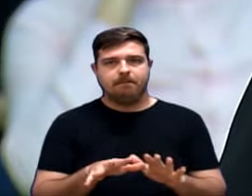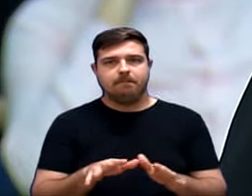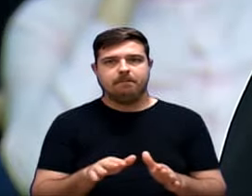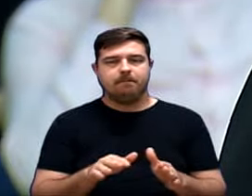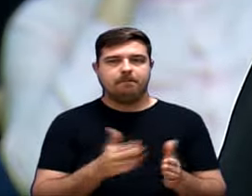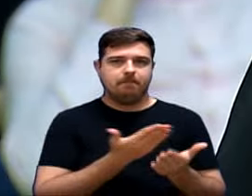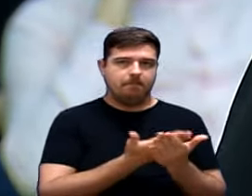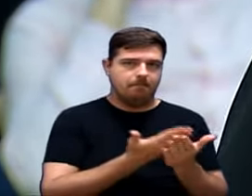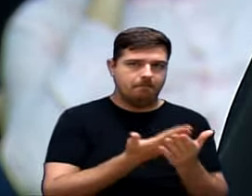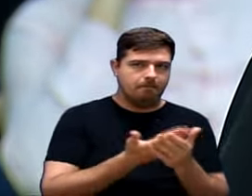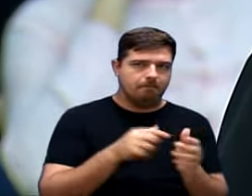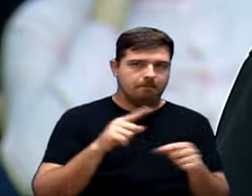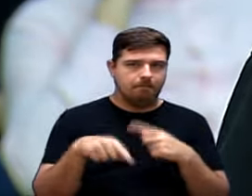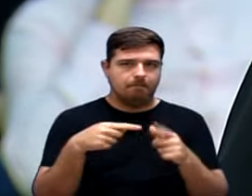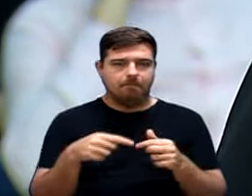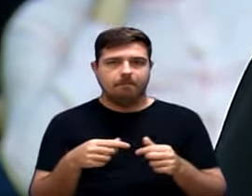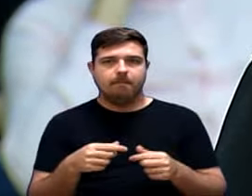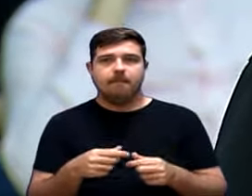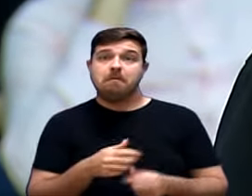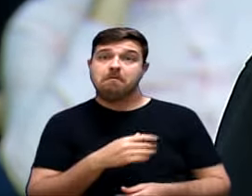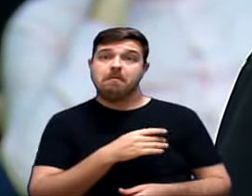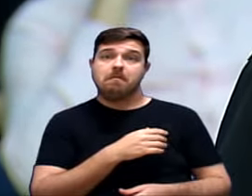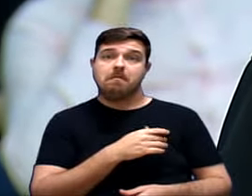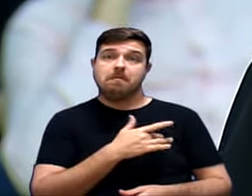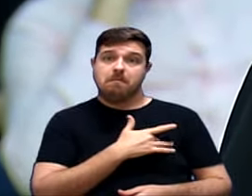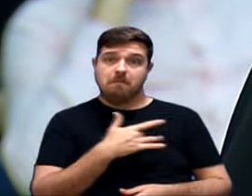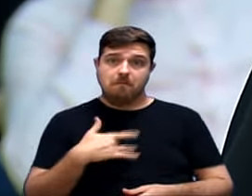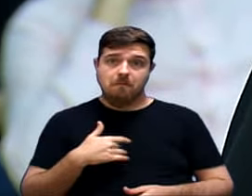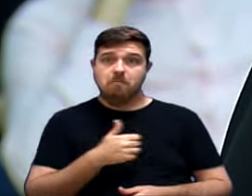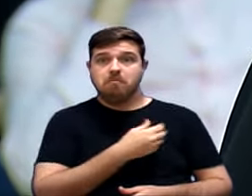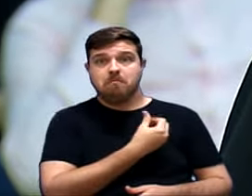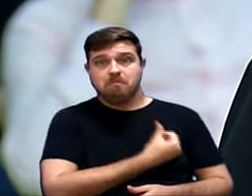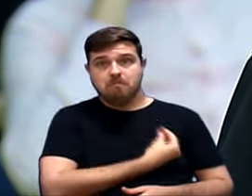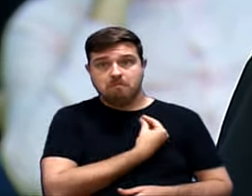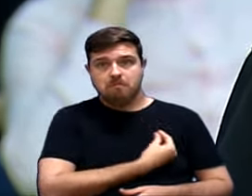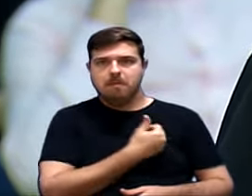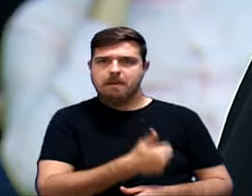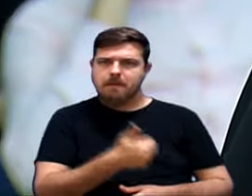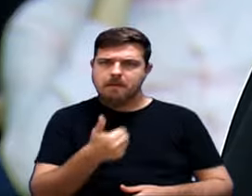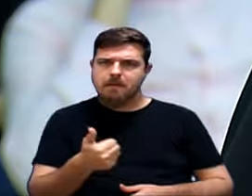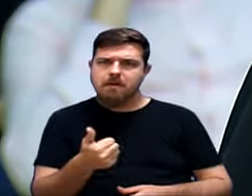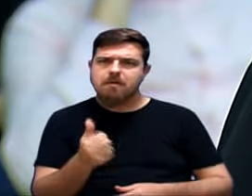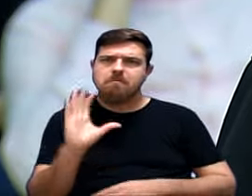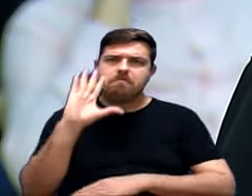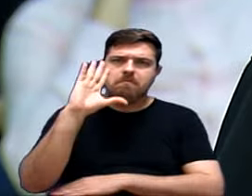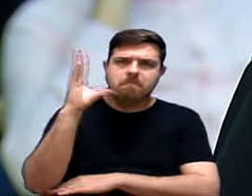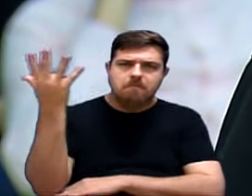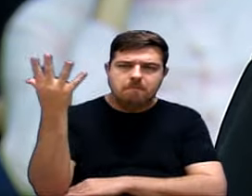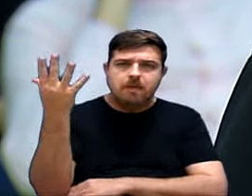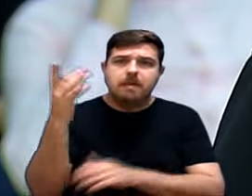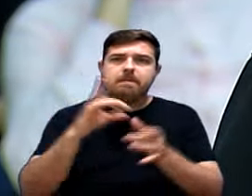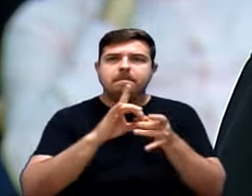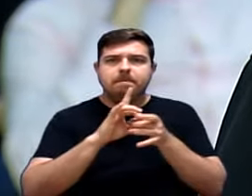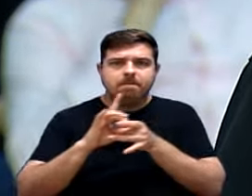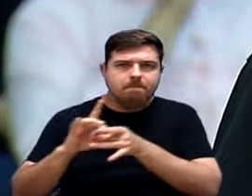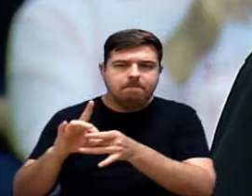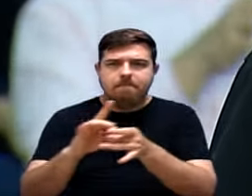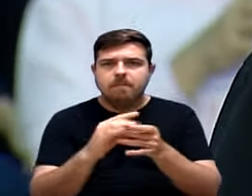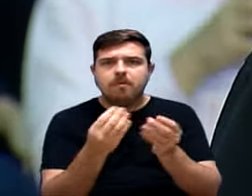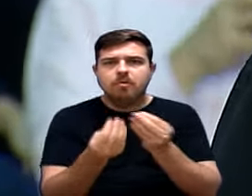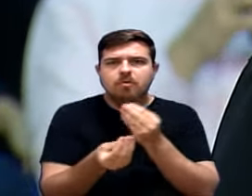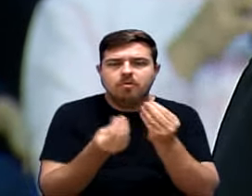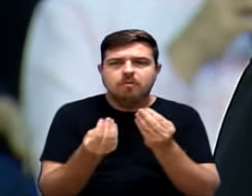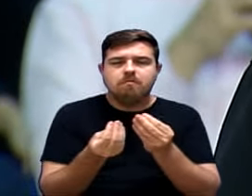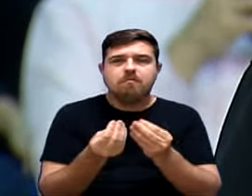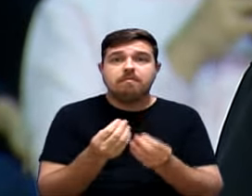plano diretor Quando que a qualidade de vida dos cidadãos e a preservação do meio ambiente vai ser mais importante